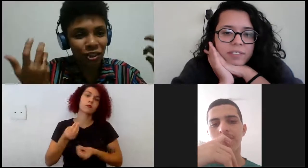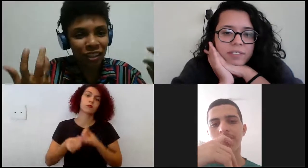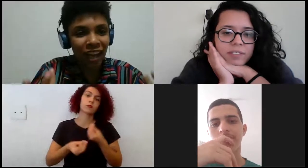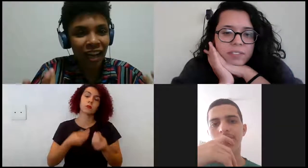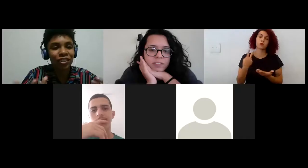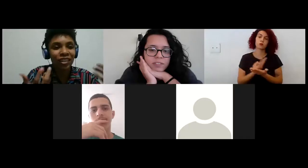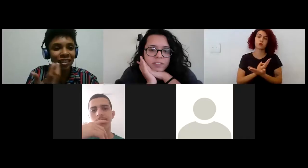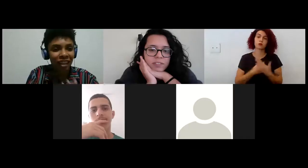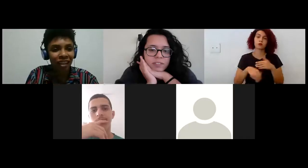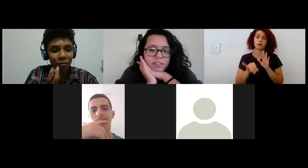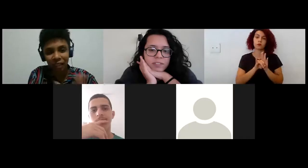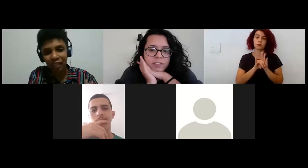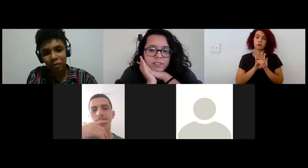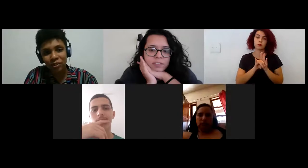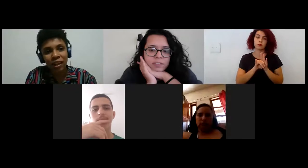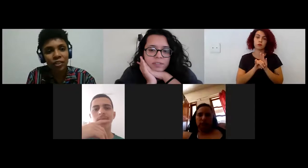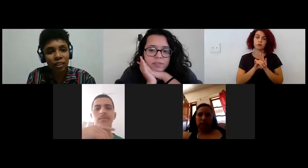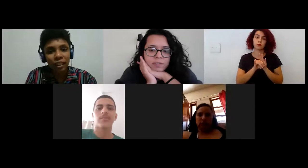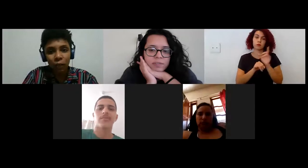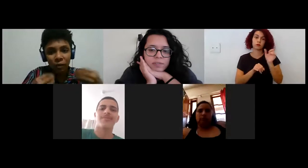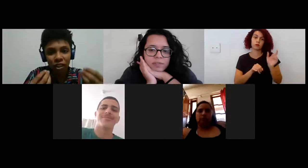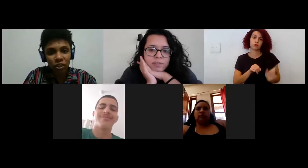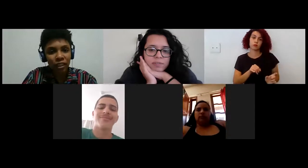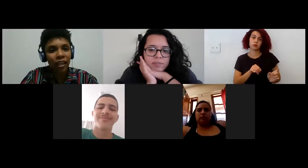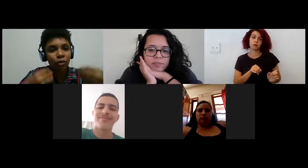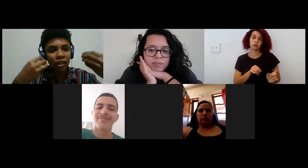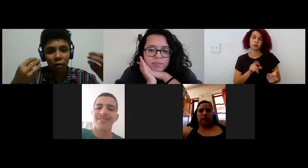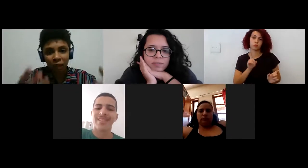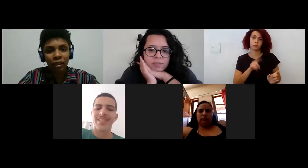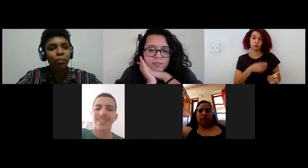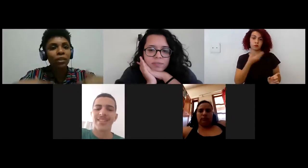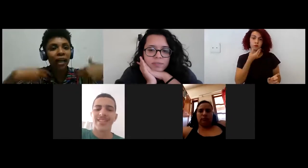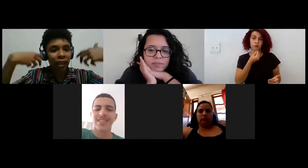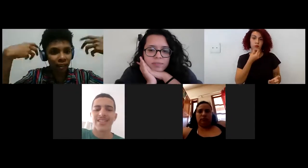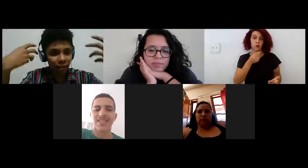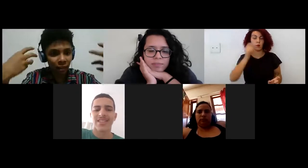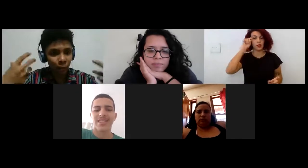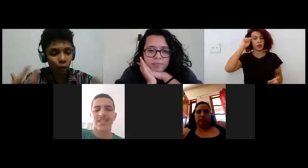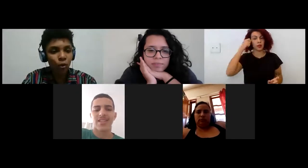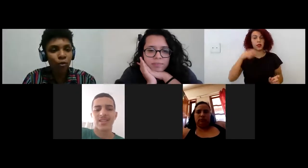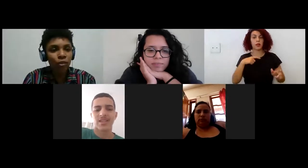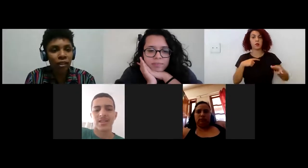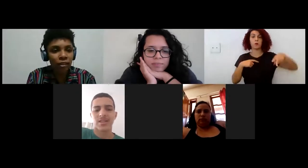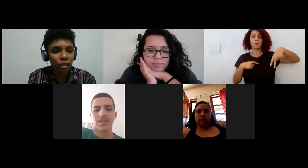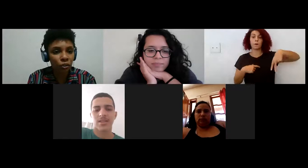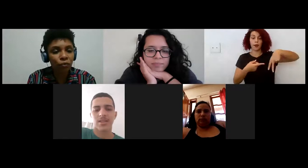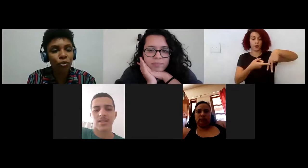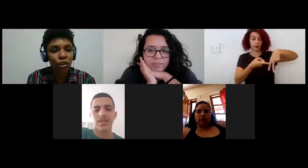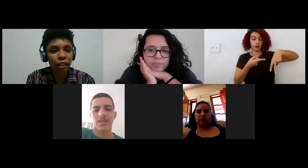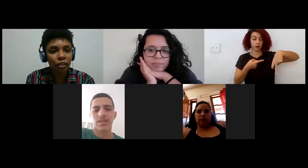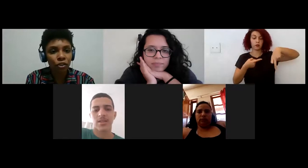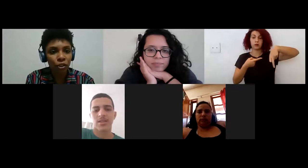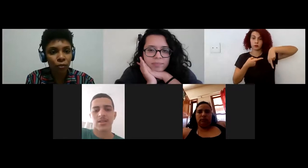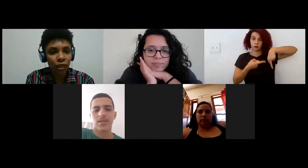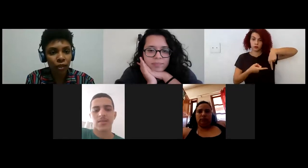na identidade daquela daquela personagem que é um personagem negro que teve uma perna amputada por conta da tentativa